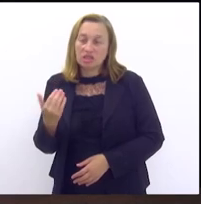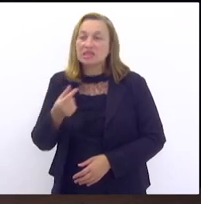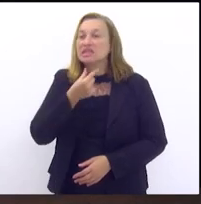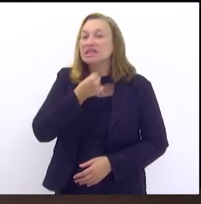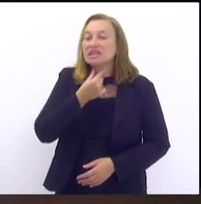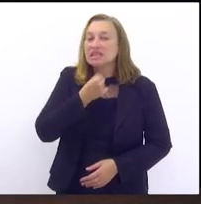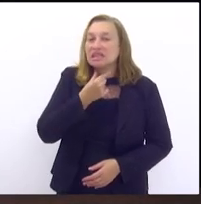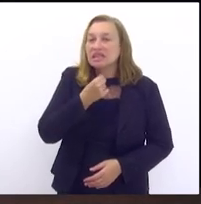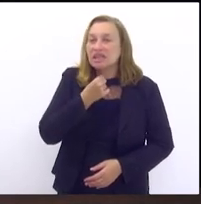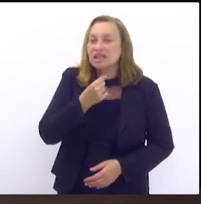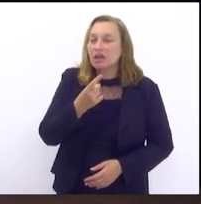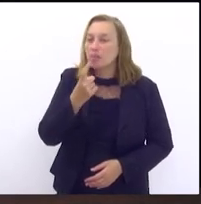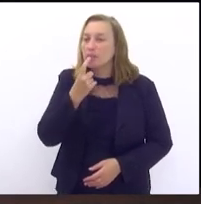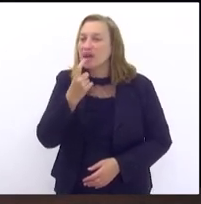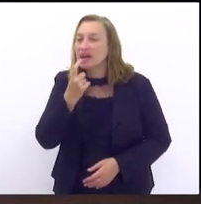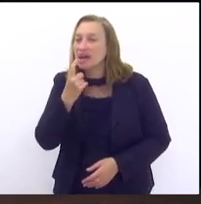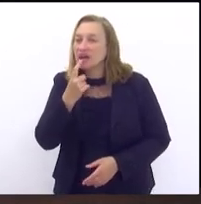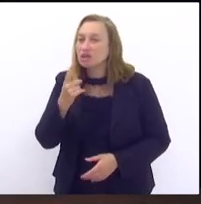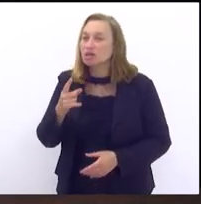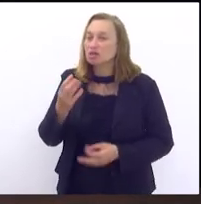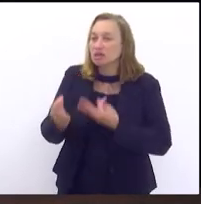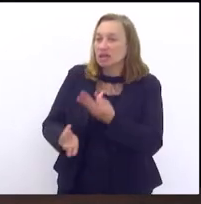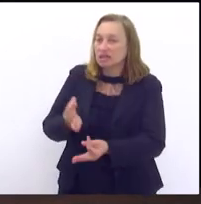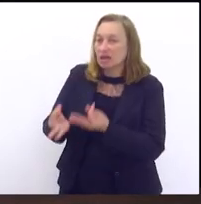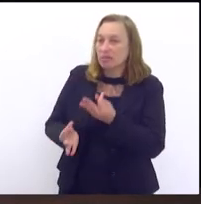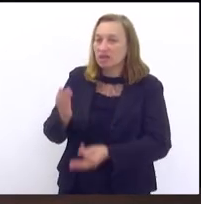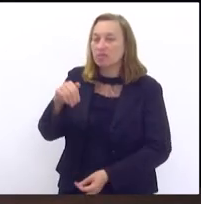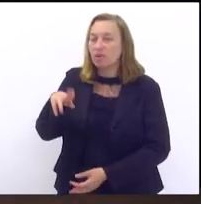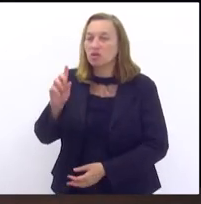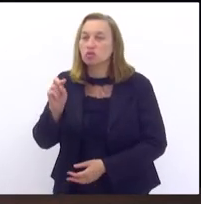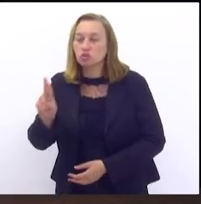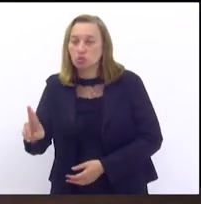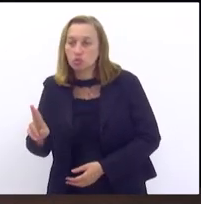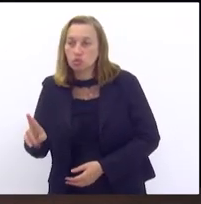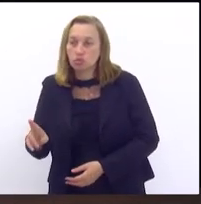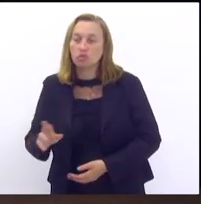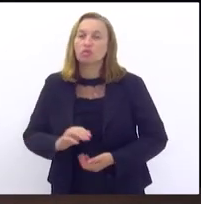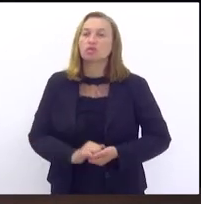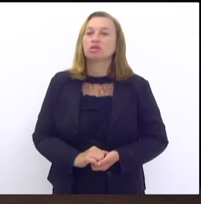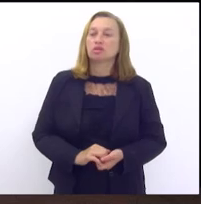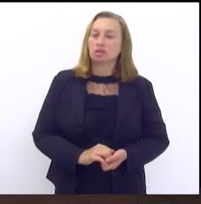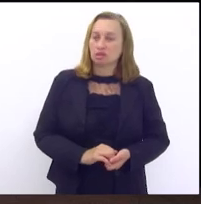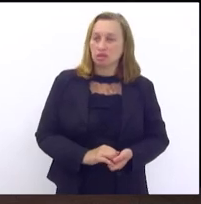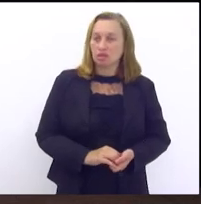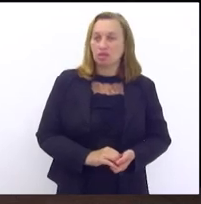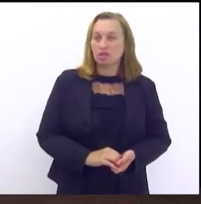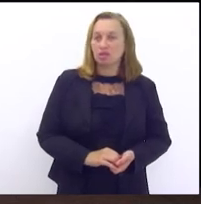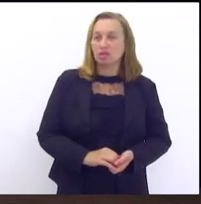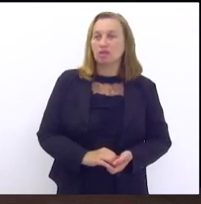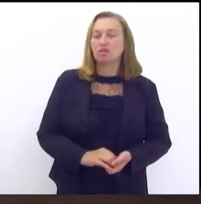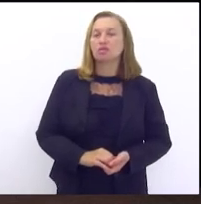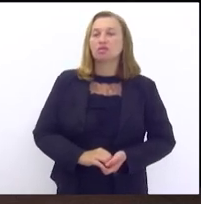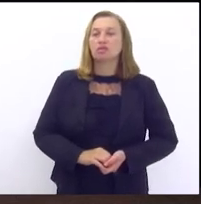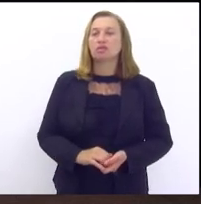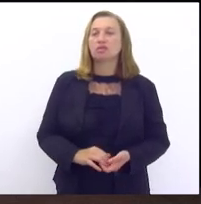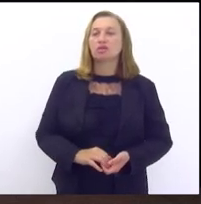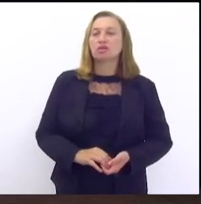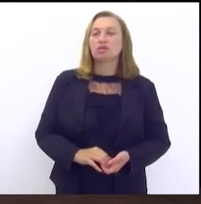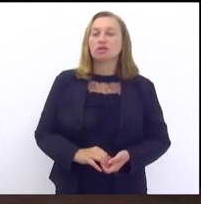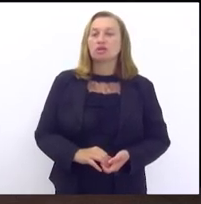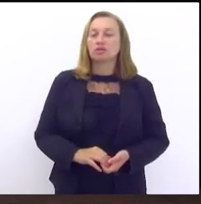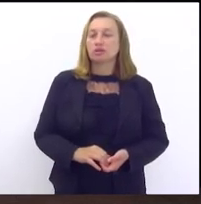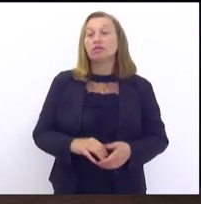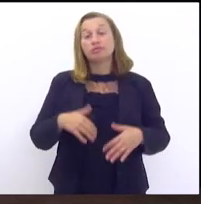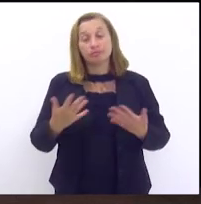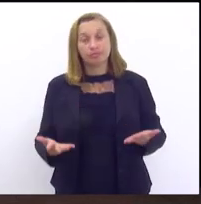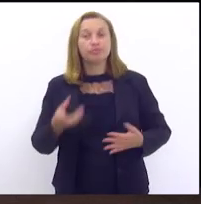estação do Guandu, mas não tem água na torneira do morador da população mais humilde lá de Nova Iguaçu e do entorno.